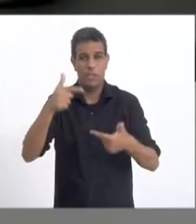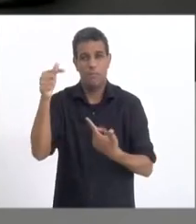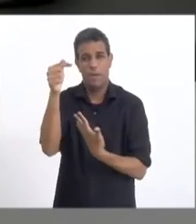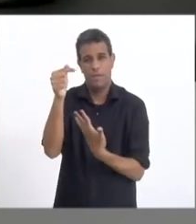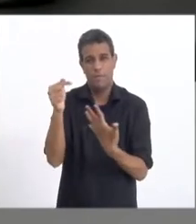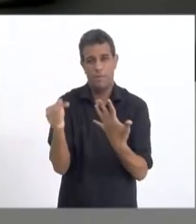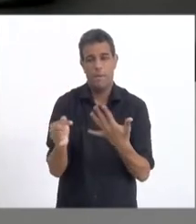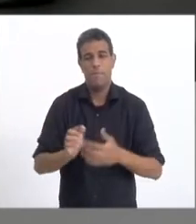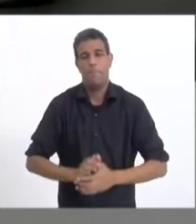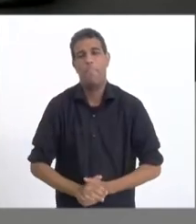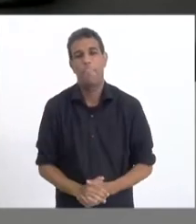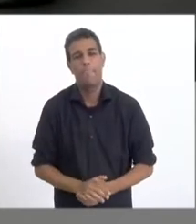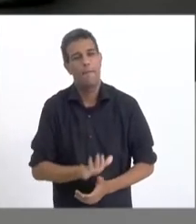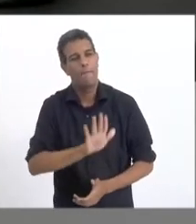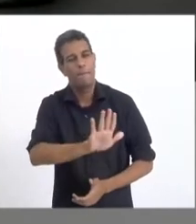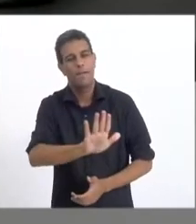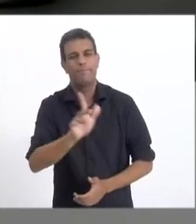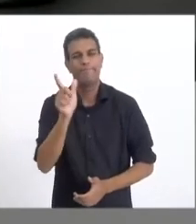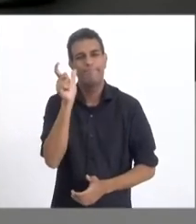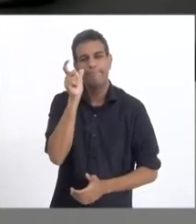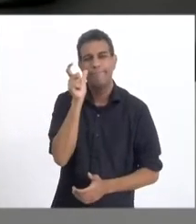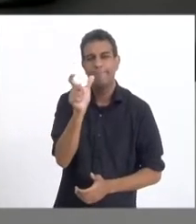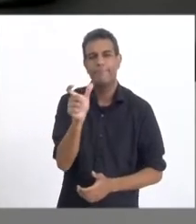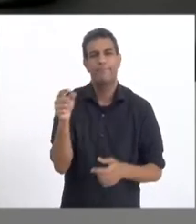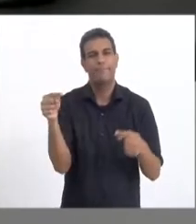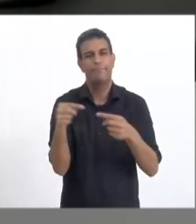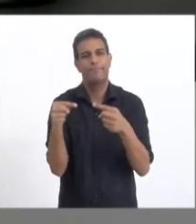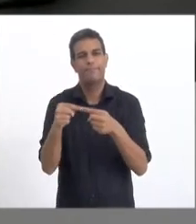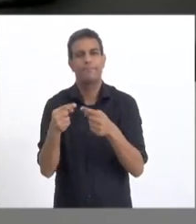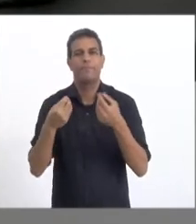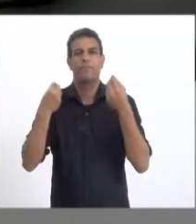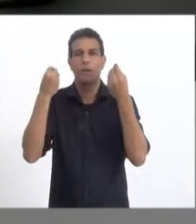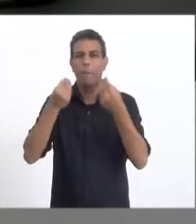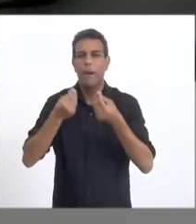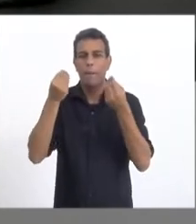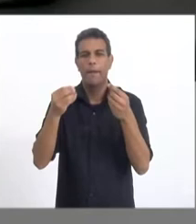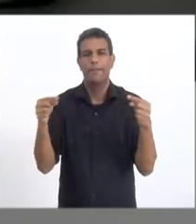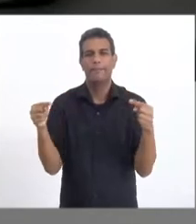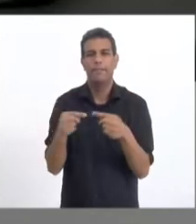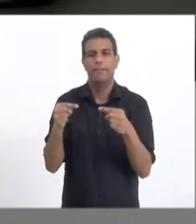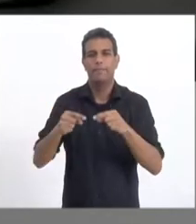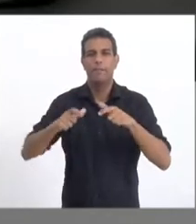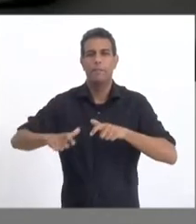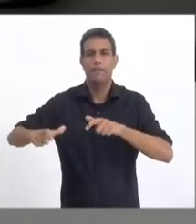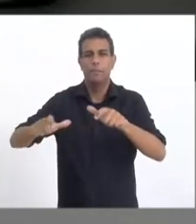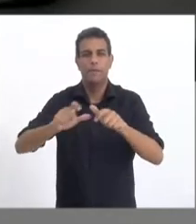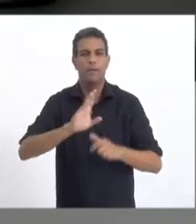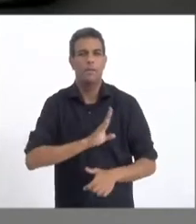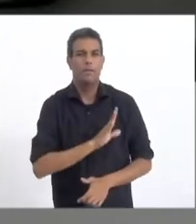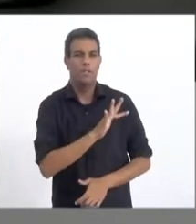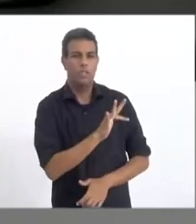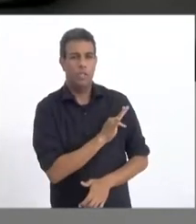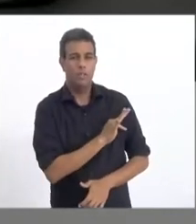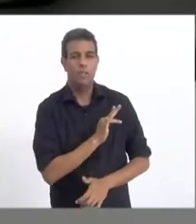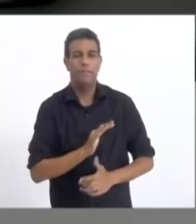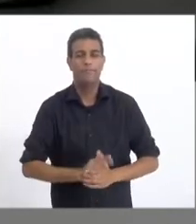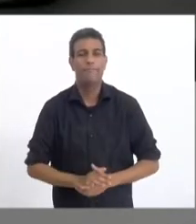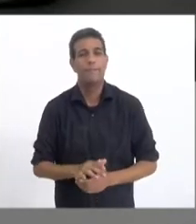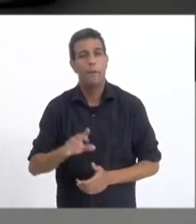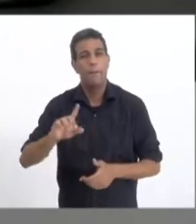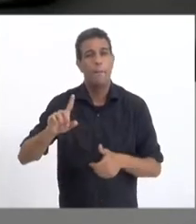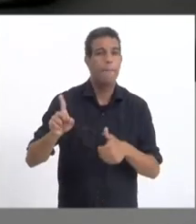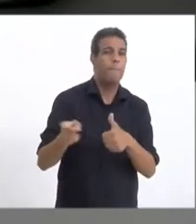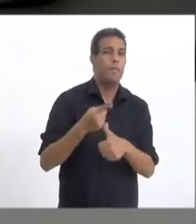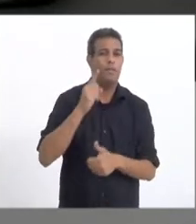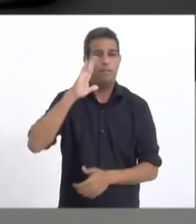atualmente. Porém, nós temos vasta experiência de atuação também no território da Baixada Fluminense, nosso